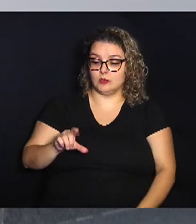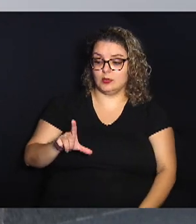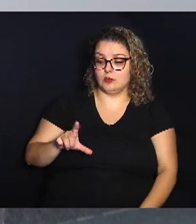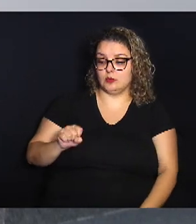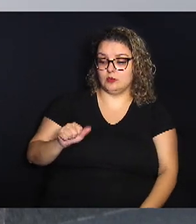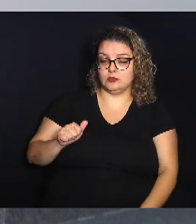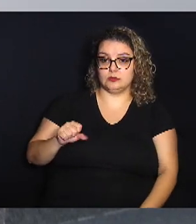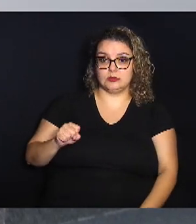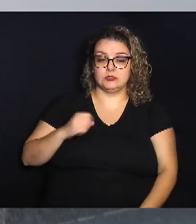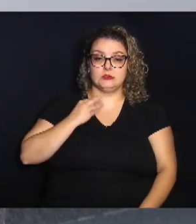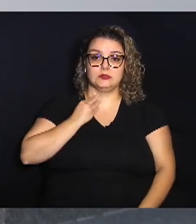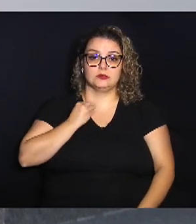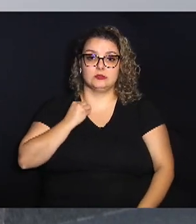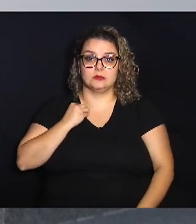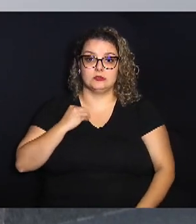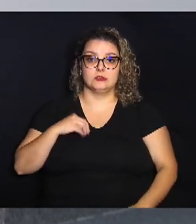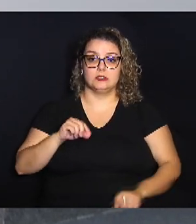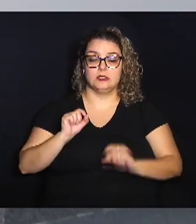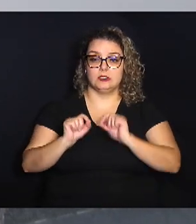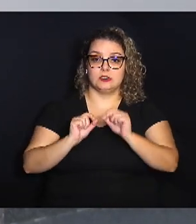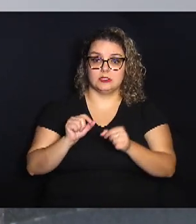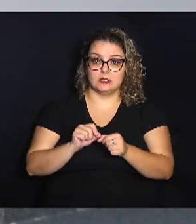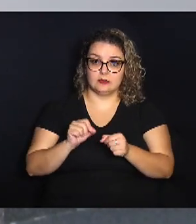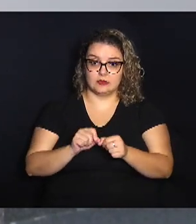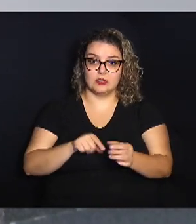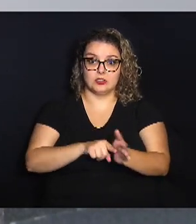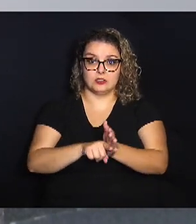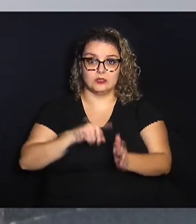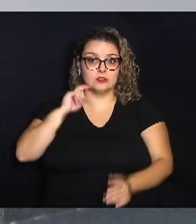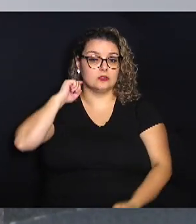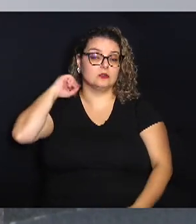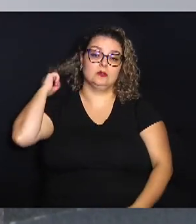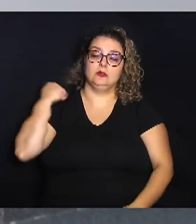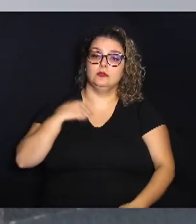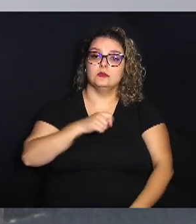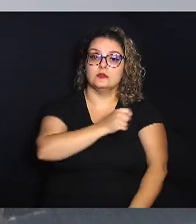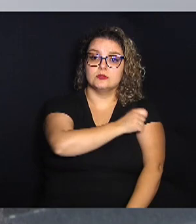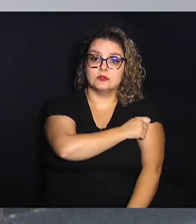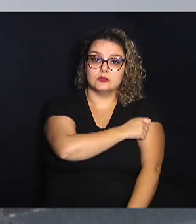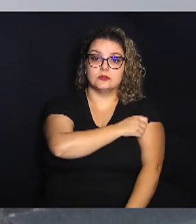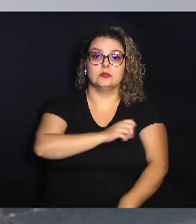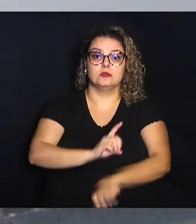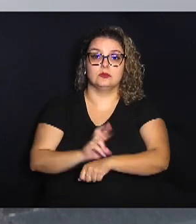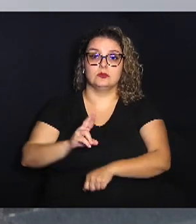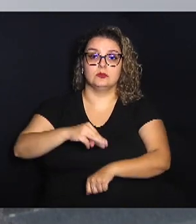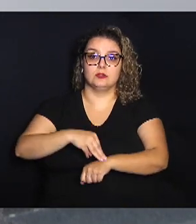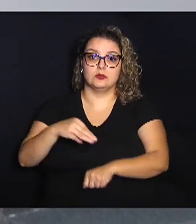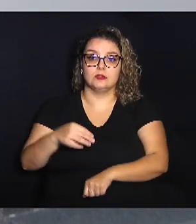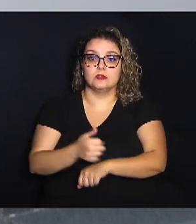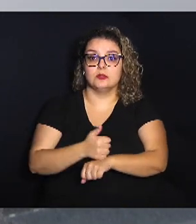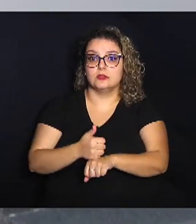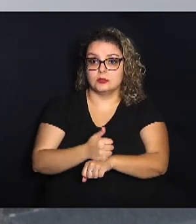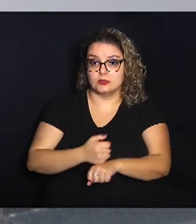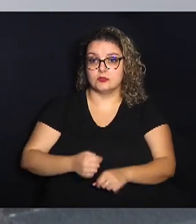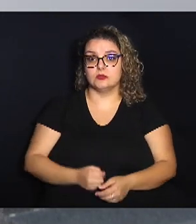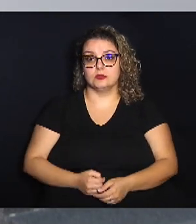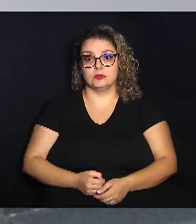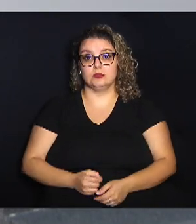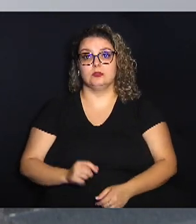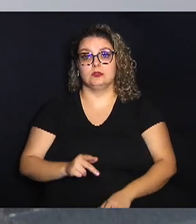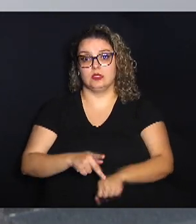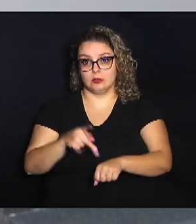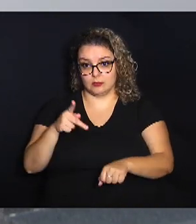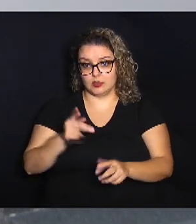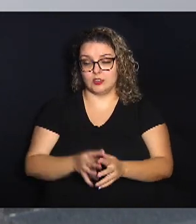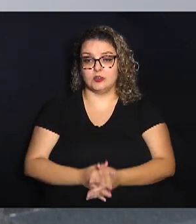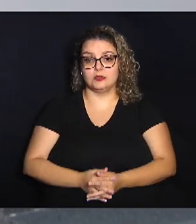quem executa essas pesquisas são os estudantes, os alunos, né, os doutorandos e mestrandos, os profissionais da